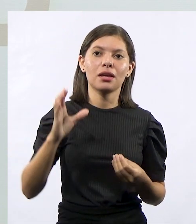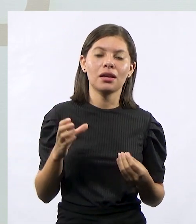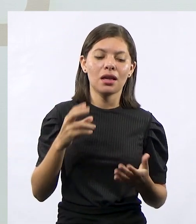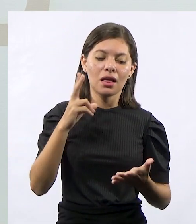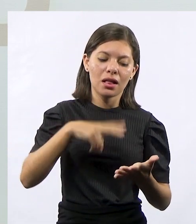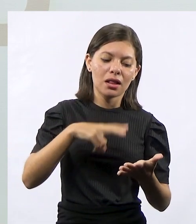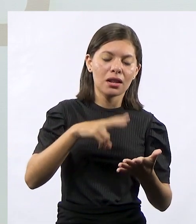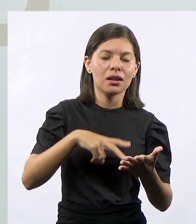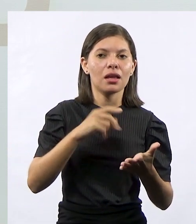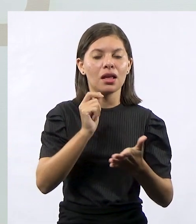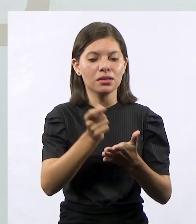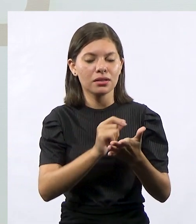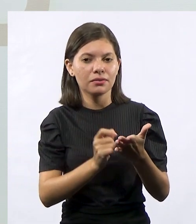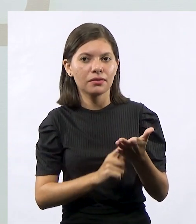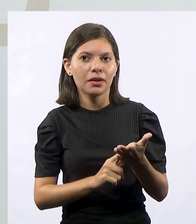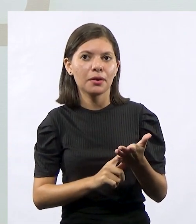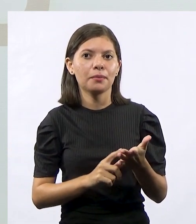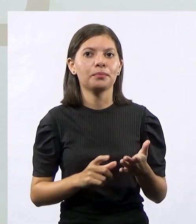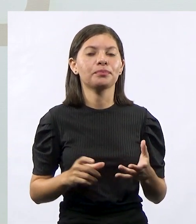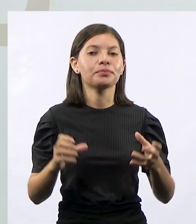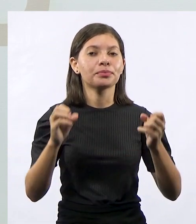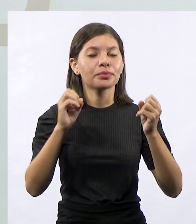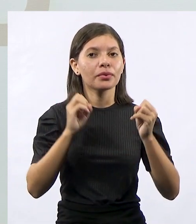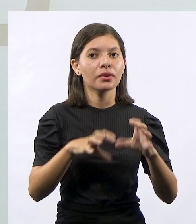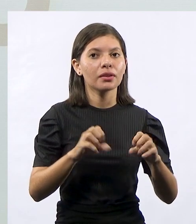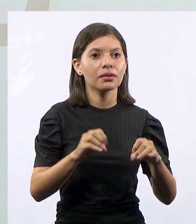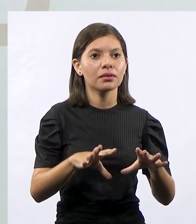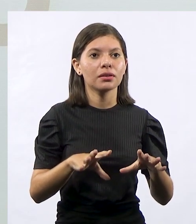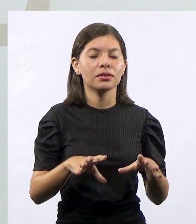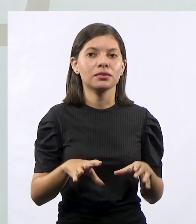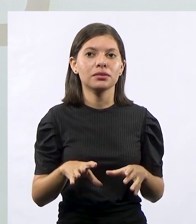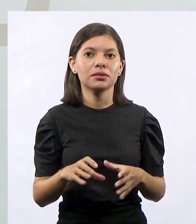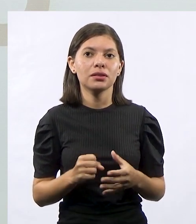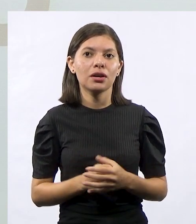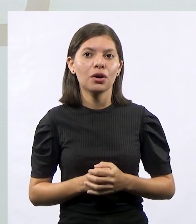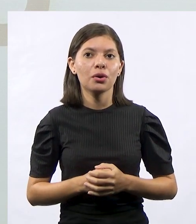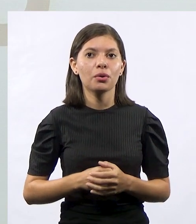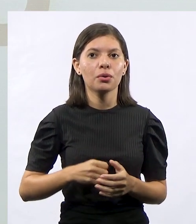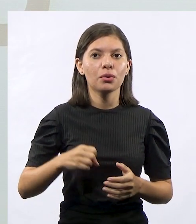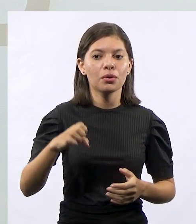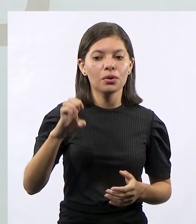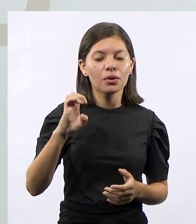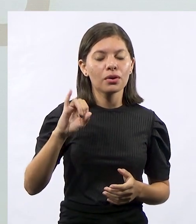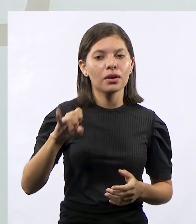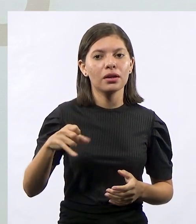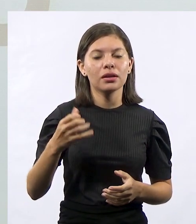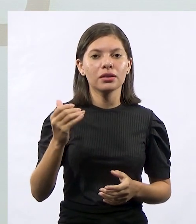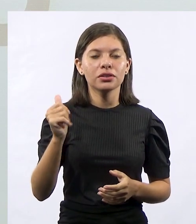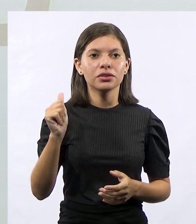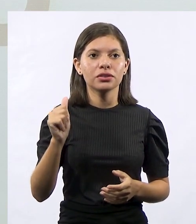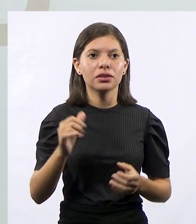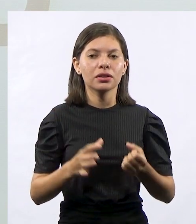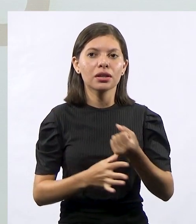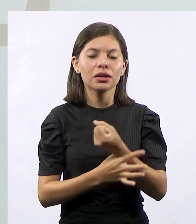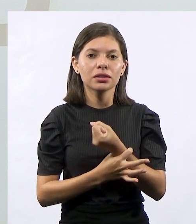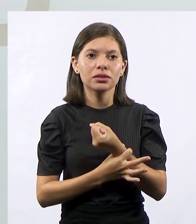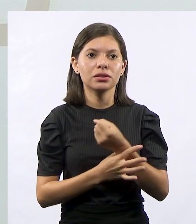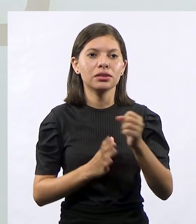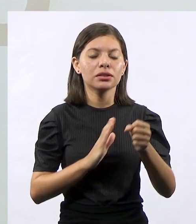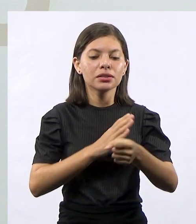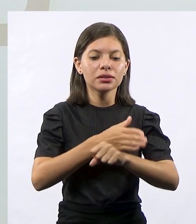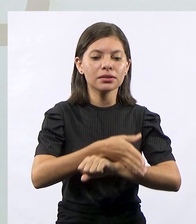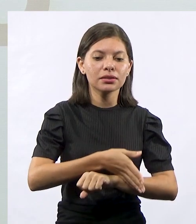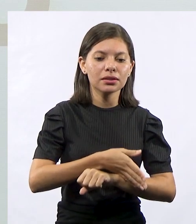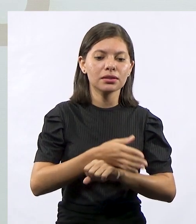anos, né, até o primeiro ano, a educação de jovens e adultos, a